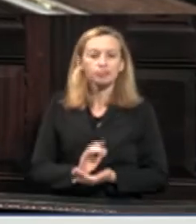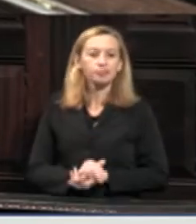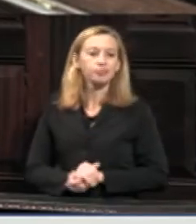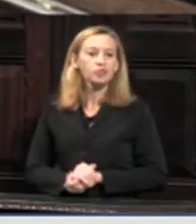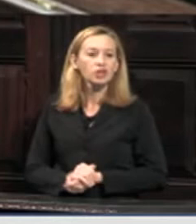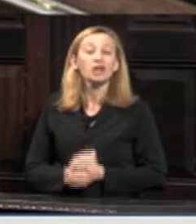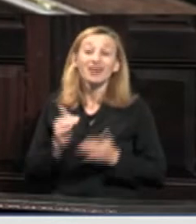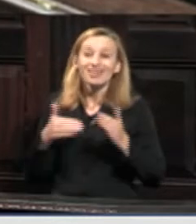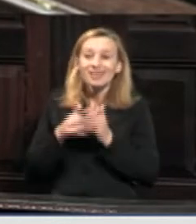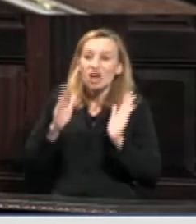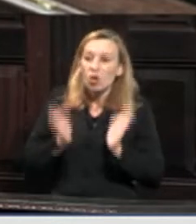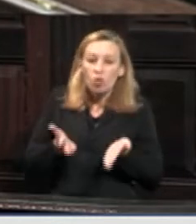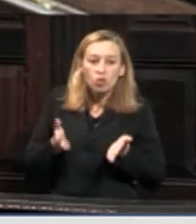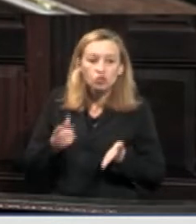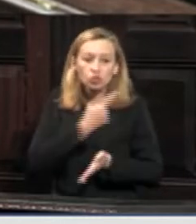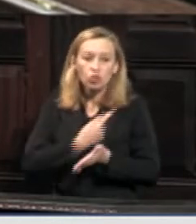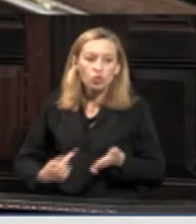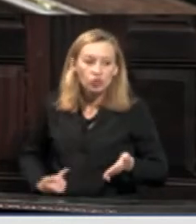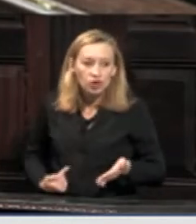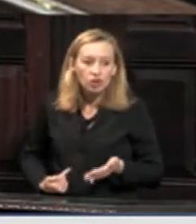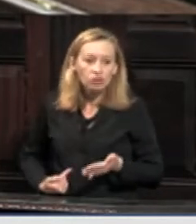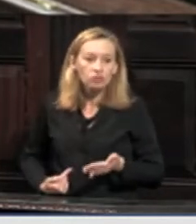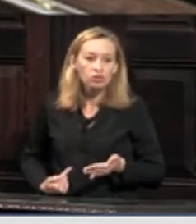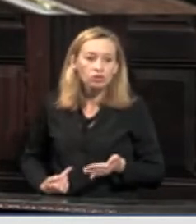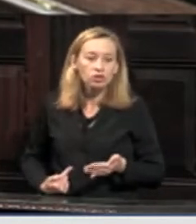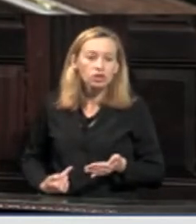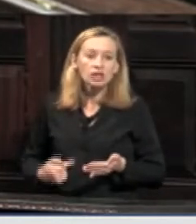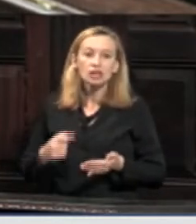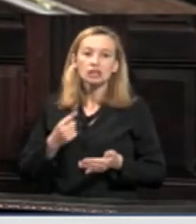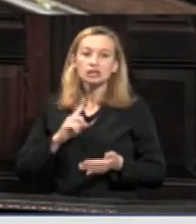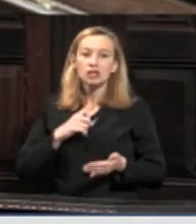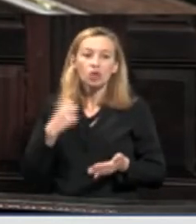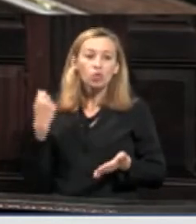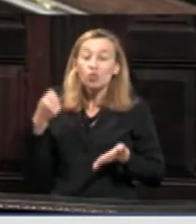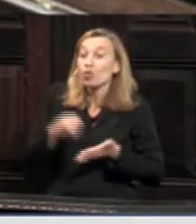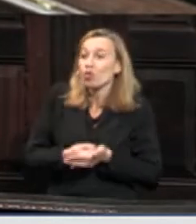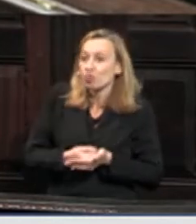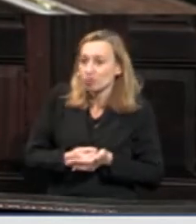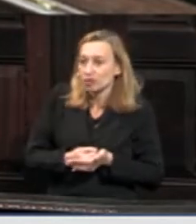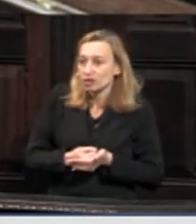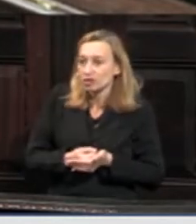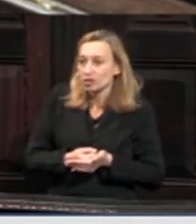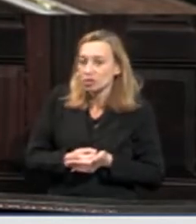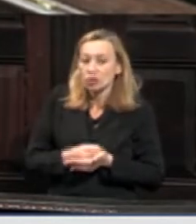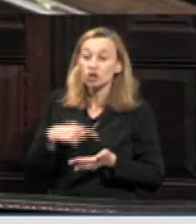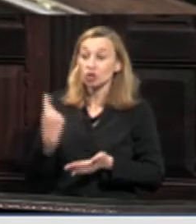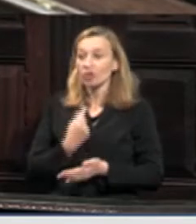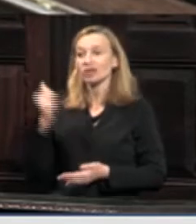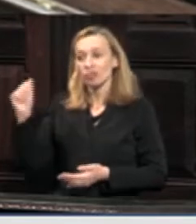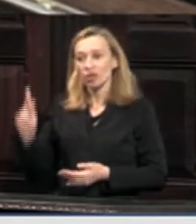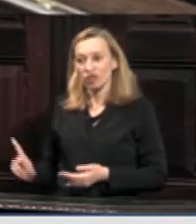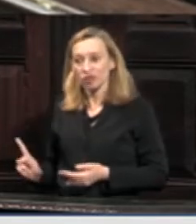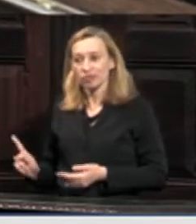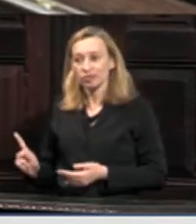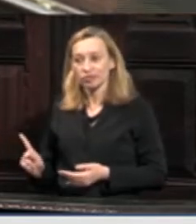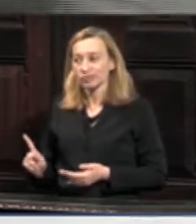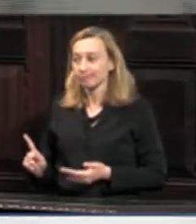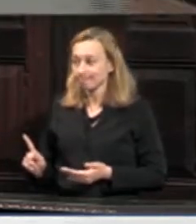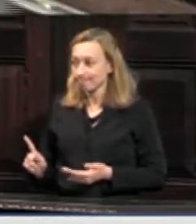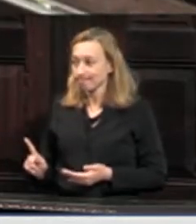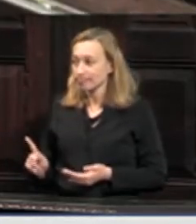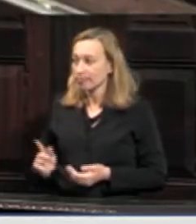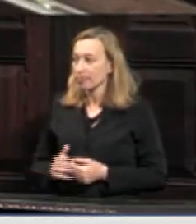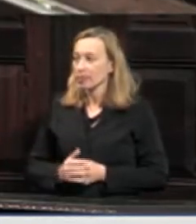e até hoje o governo não colocou em prática o que essa casa aprovou e o que foi sancionado pelo próprio